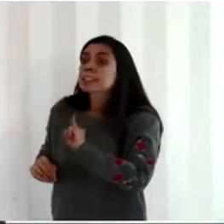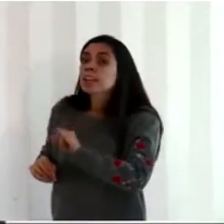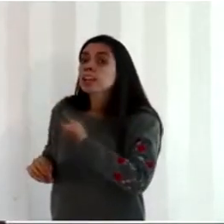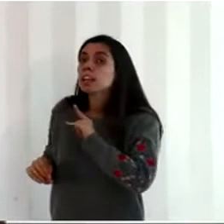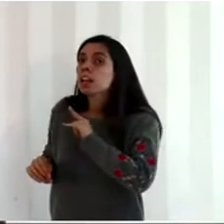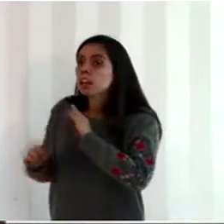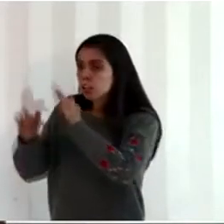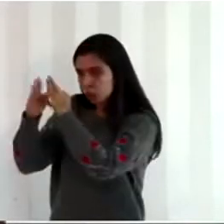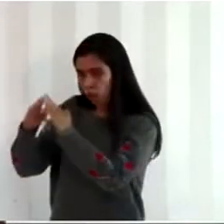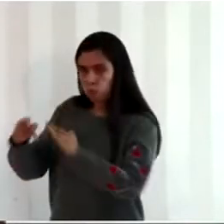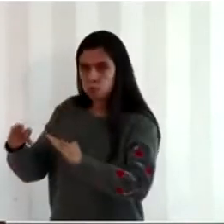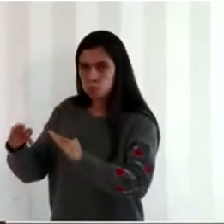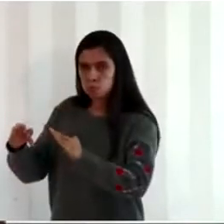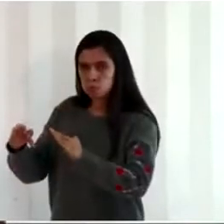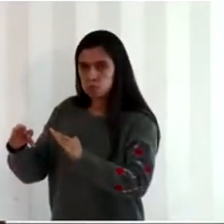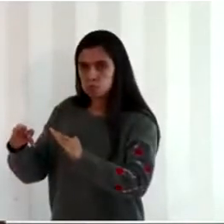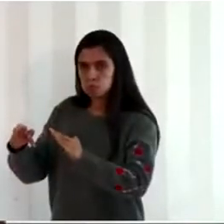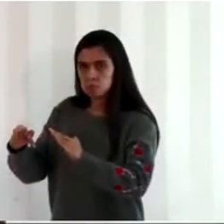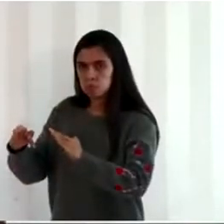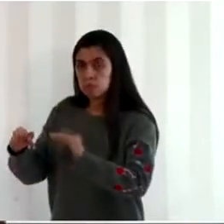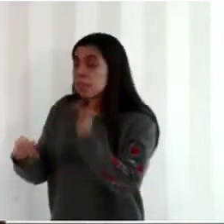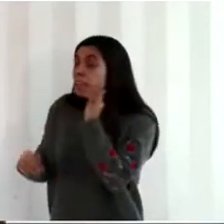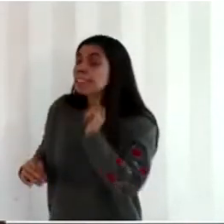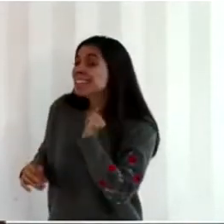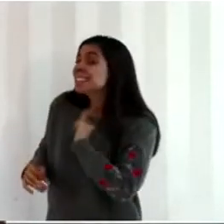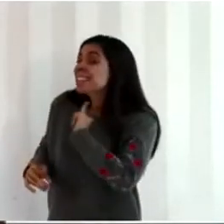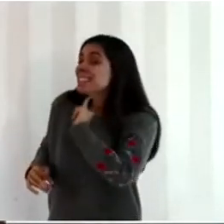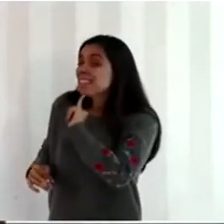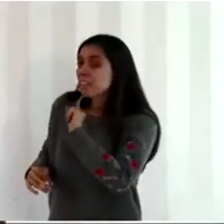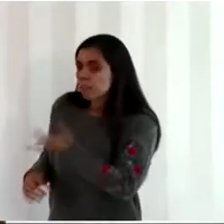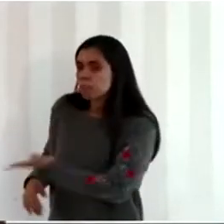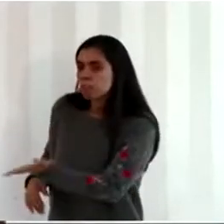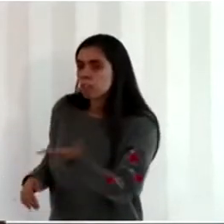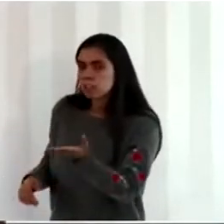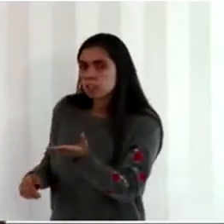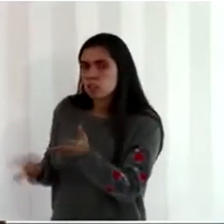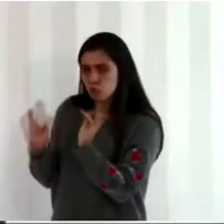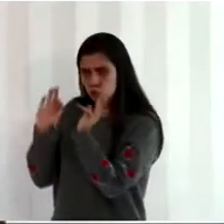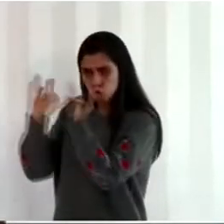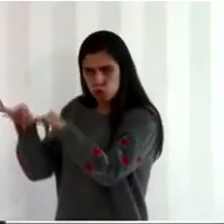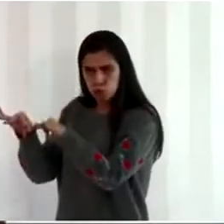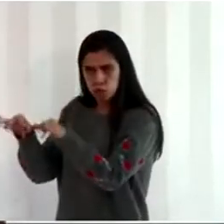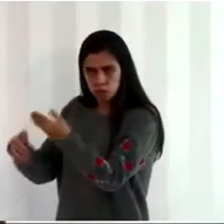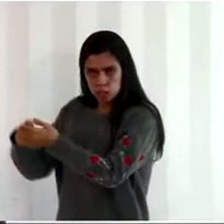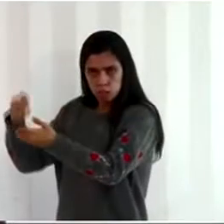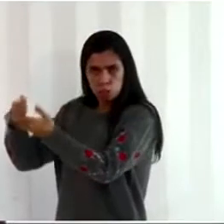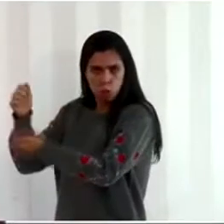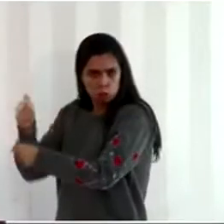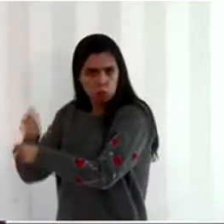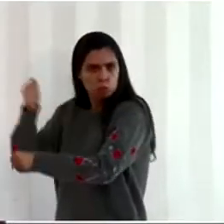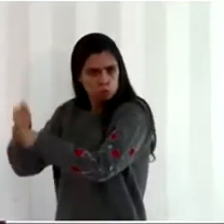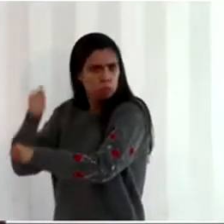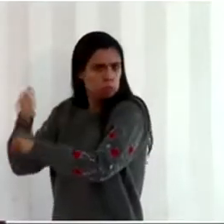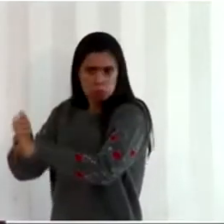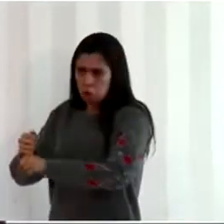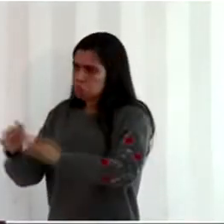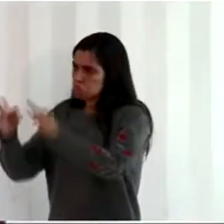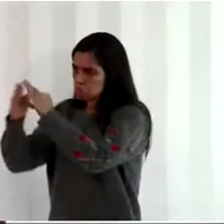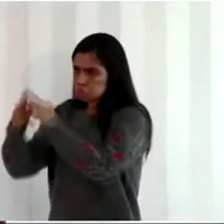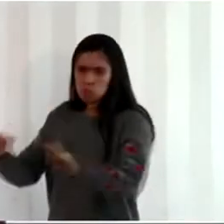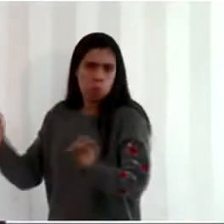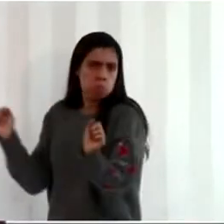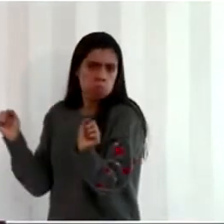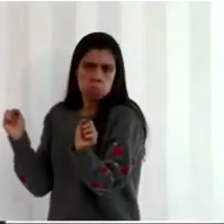impuras, a começar dos sacerdotes. Vale a pena ler o livro do profeta Malaquias, porque